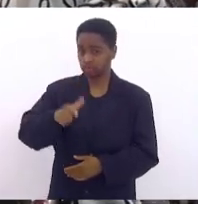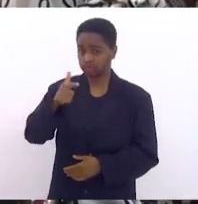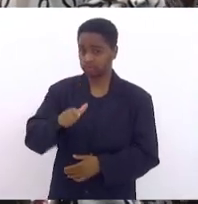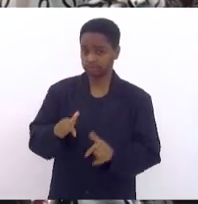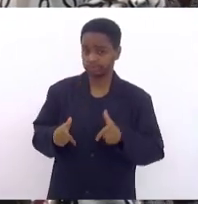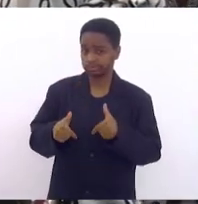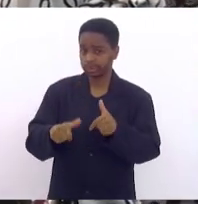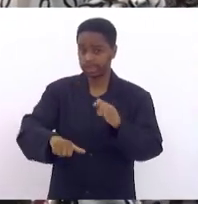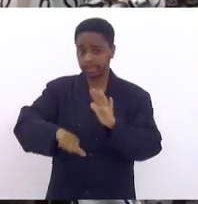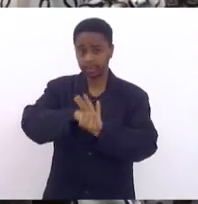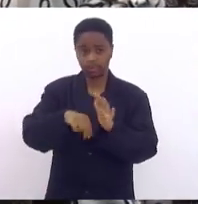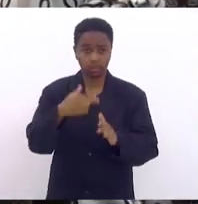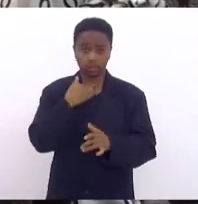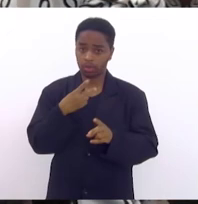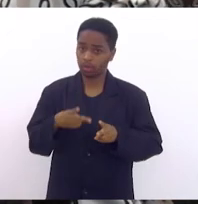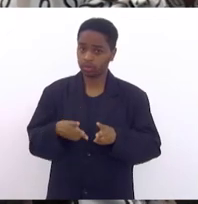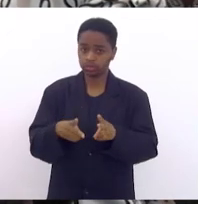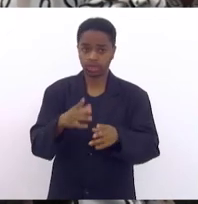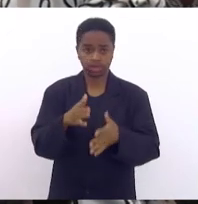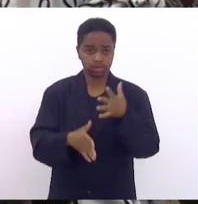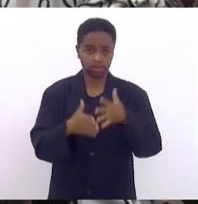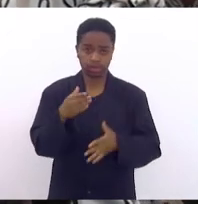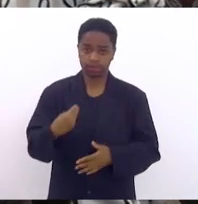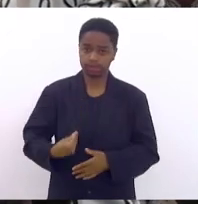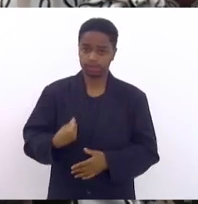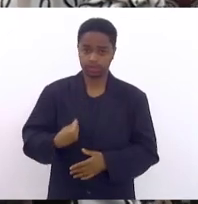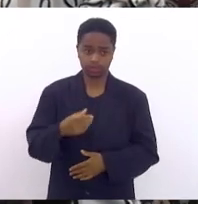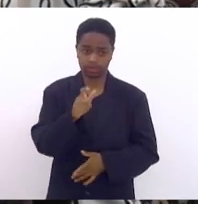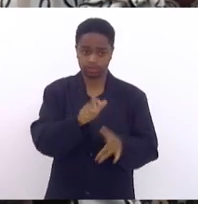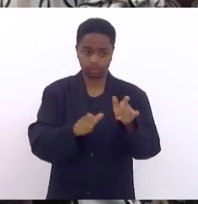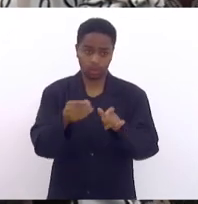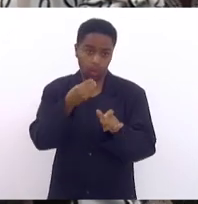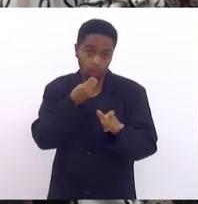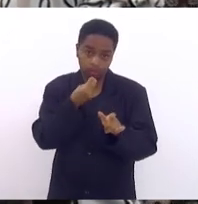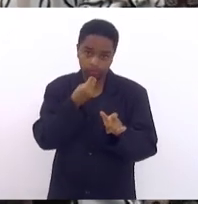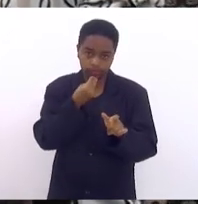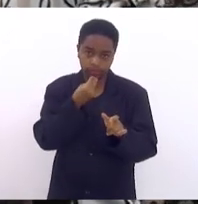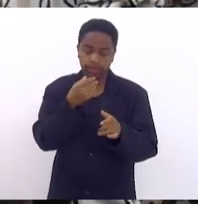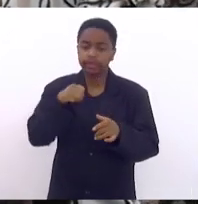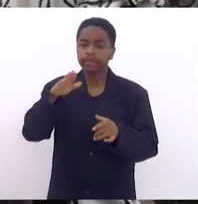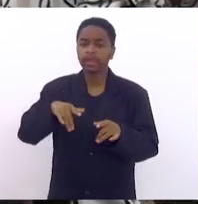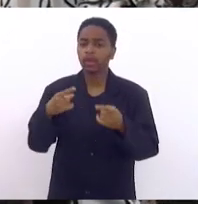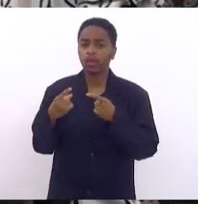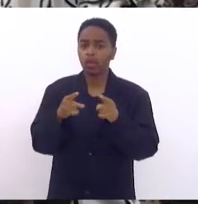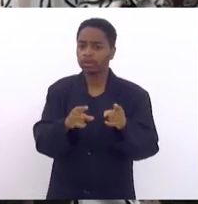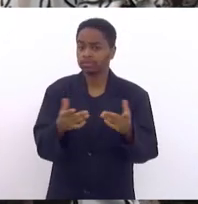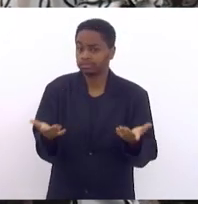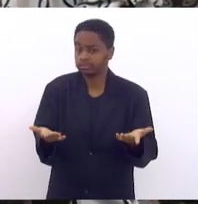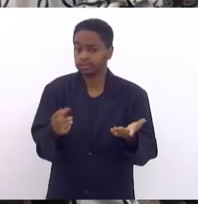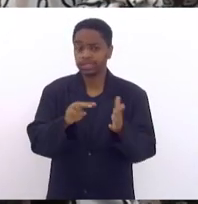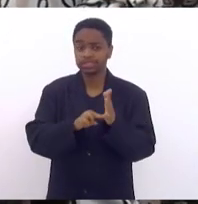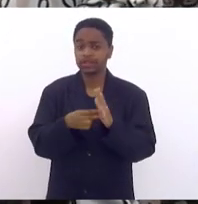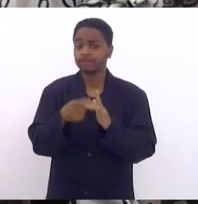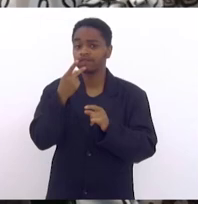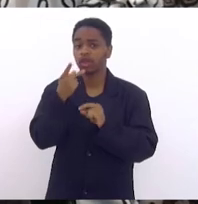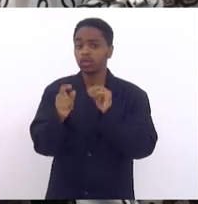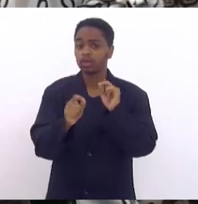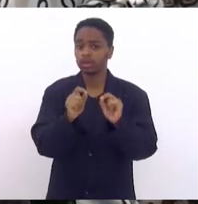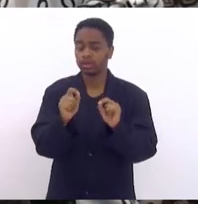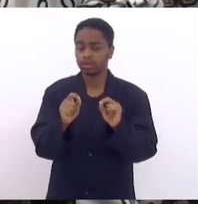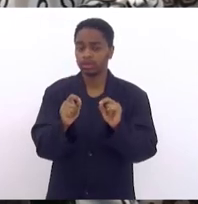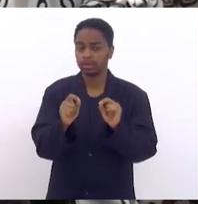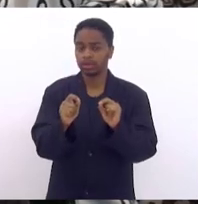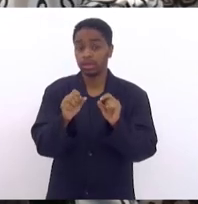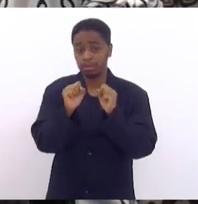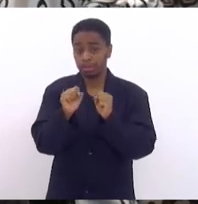pode continuar infernizando as pessoas. É óbvio. Quem vai ser contra isso? Ser contra isso significa dizer o seguinte: pode